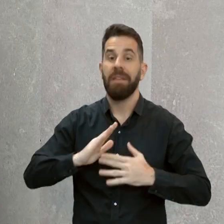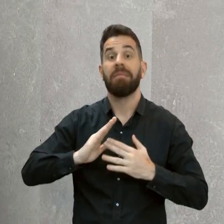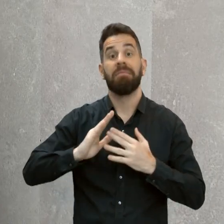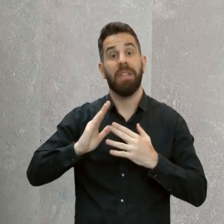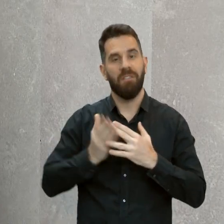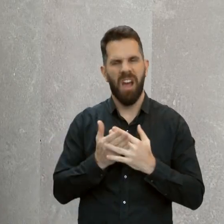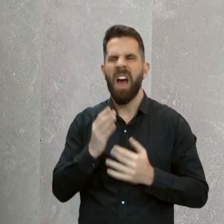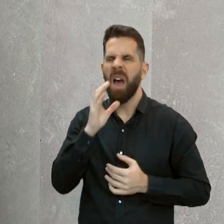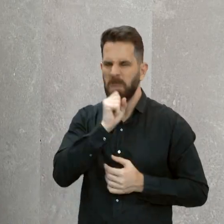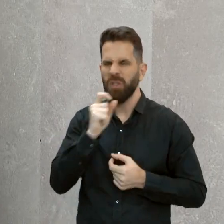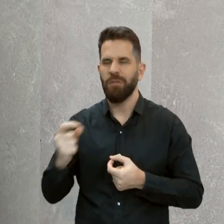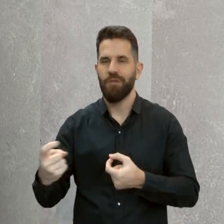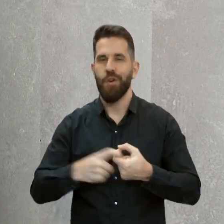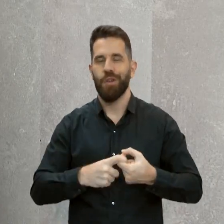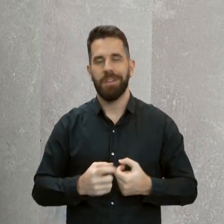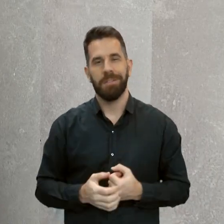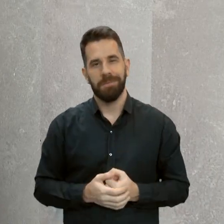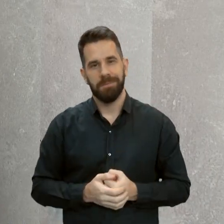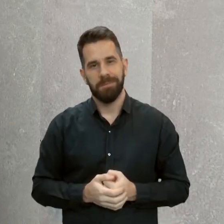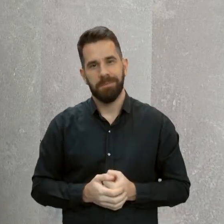intervalo, mas já já a gente volta.